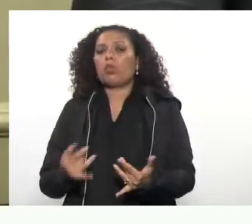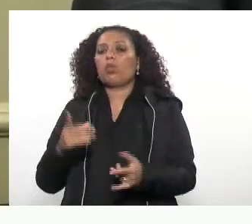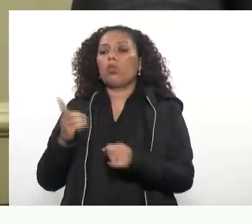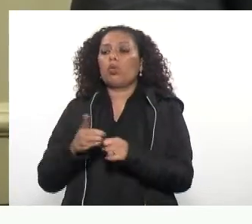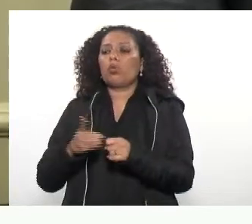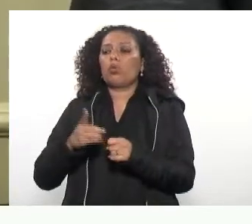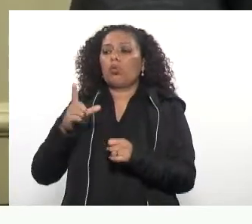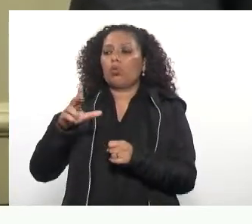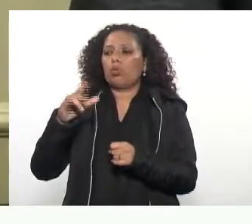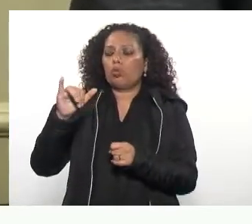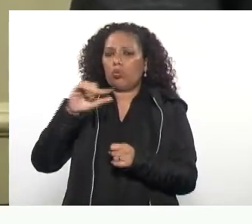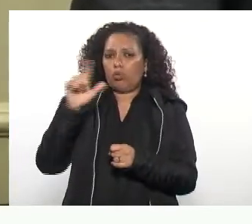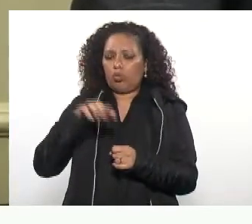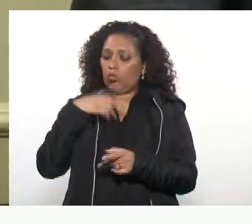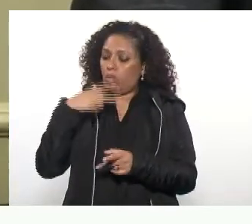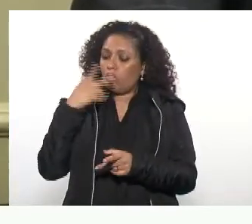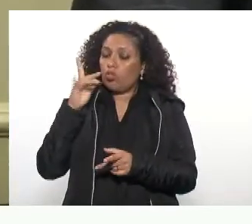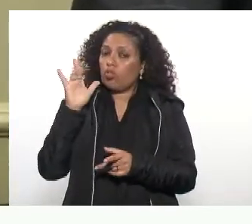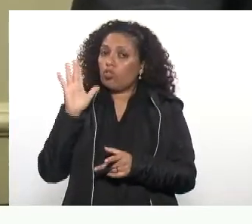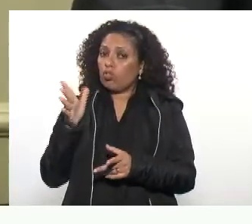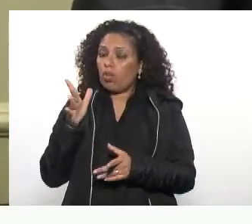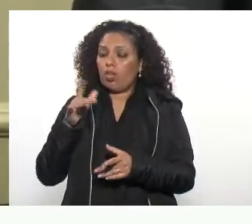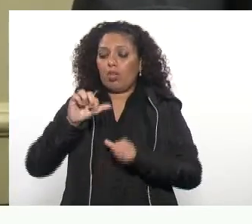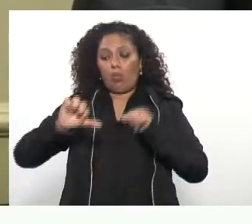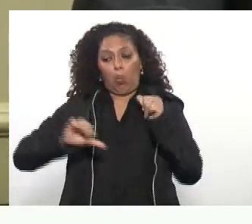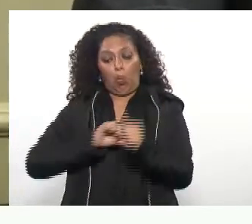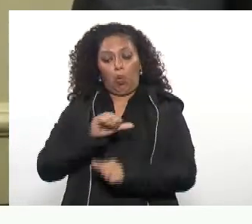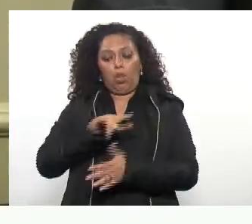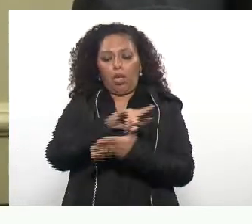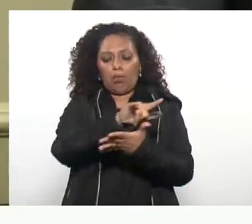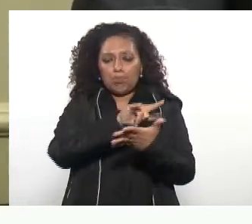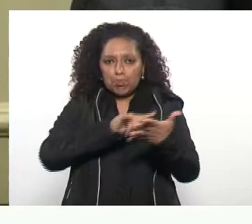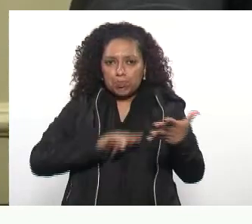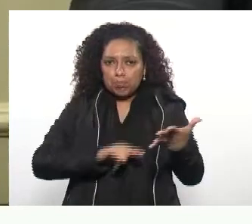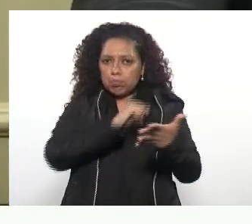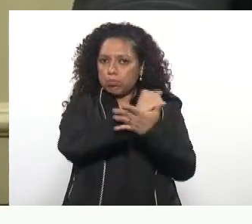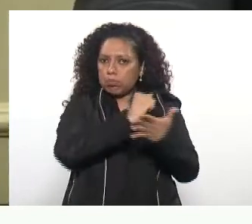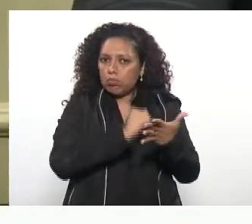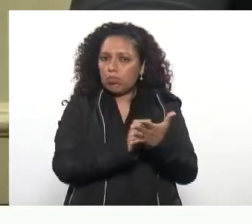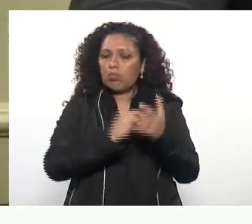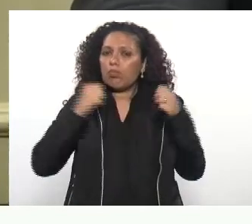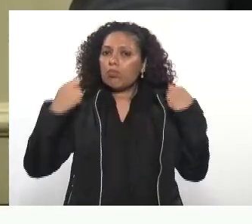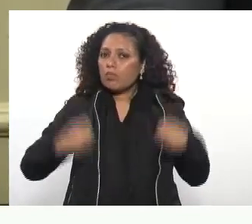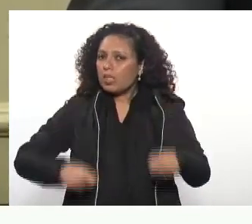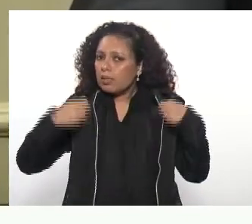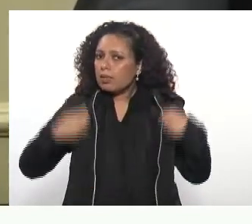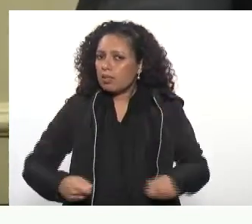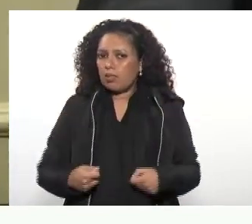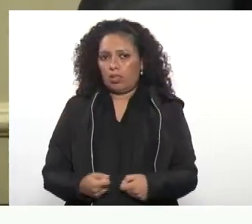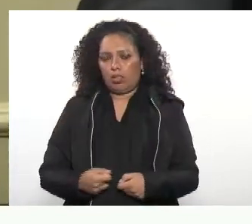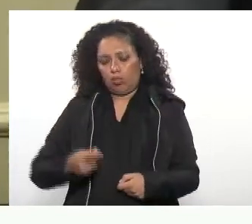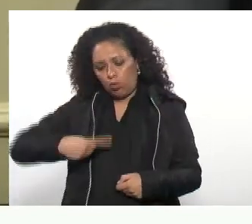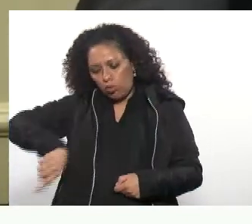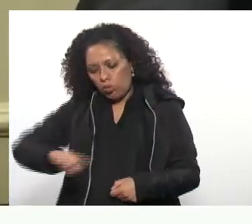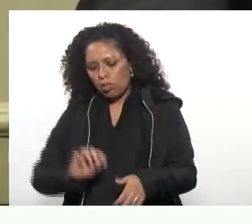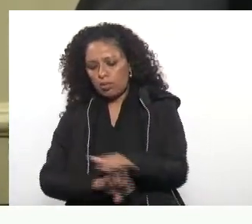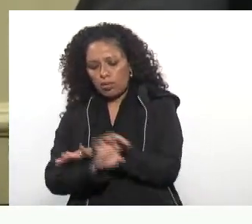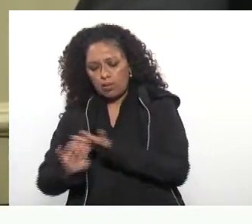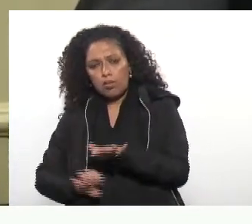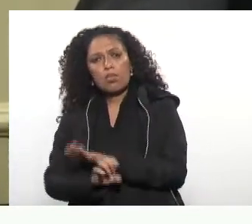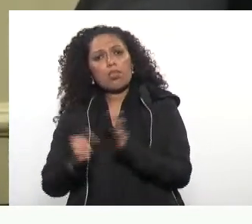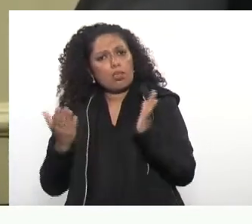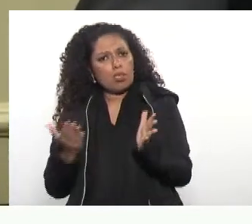questão contratual que precisa ser modificada. A empresa, obviamente, tem interesse e cumpre